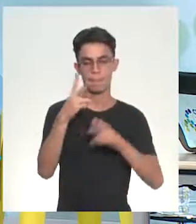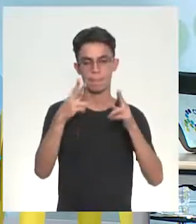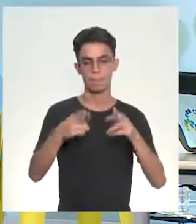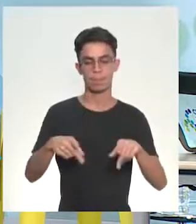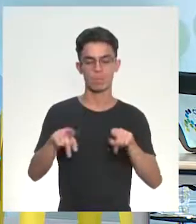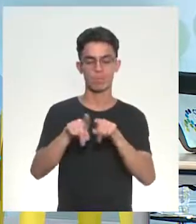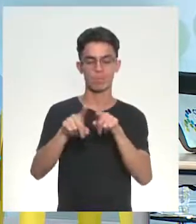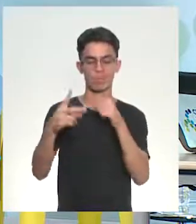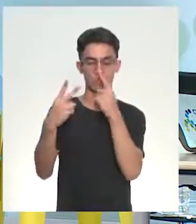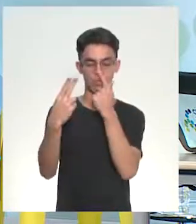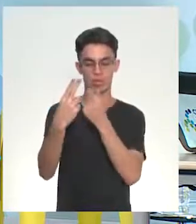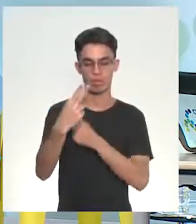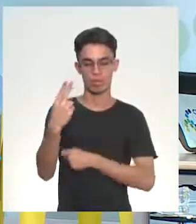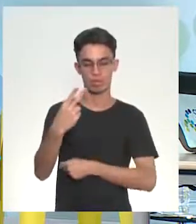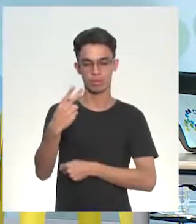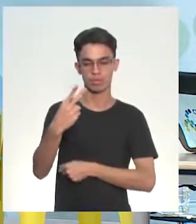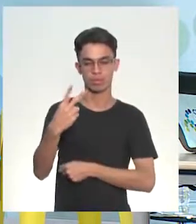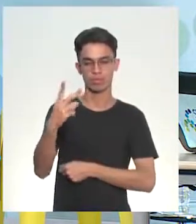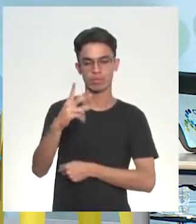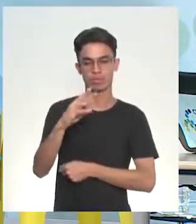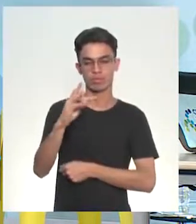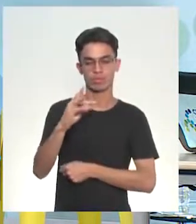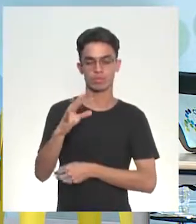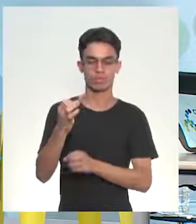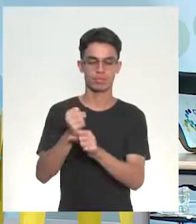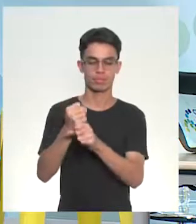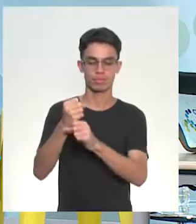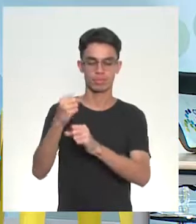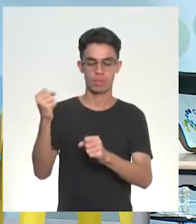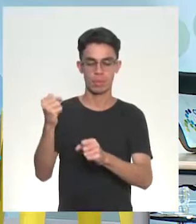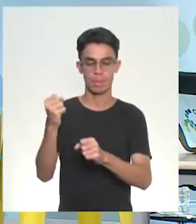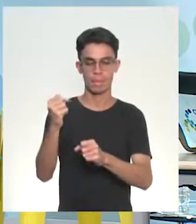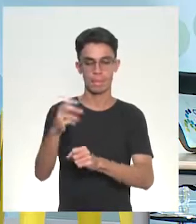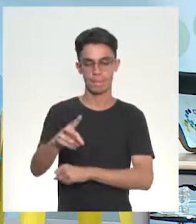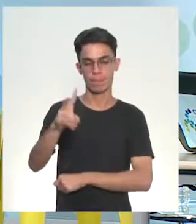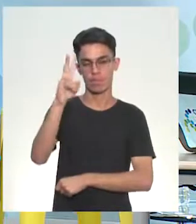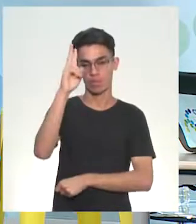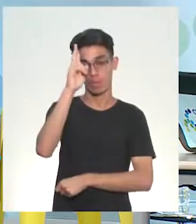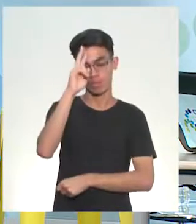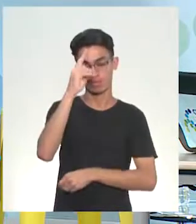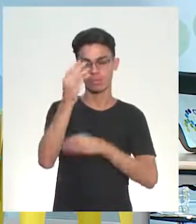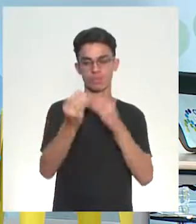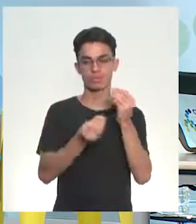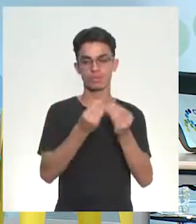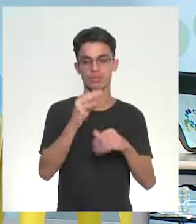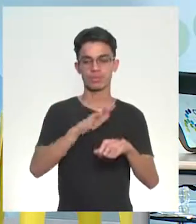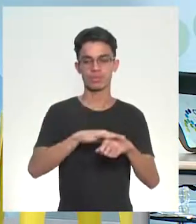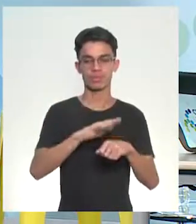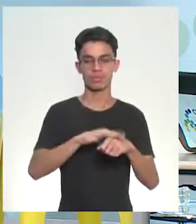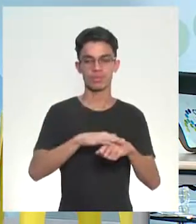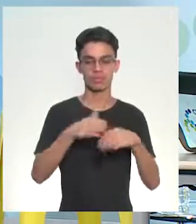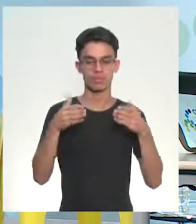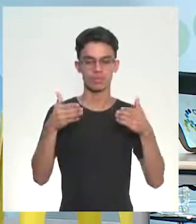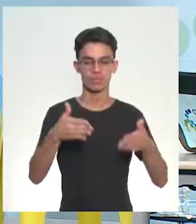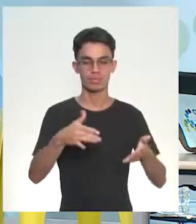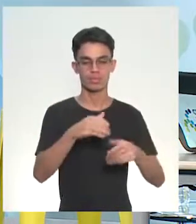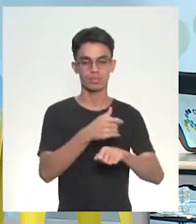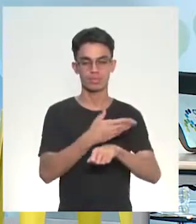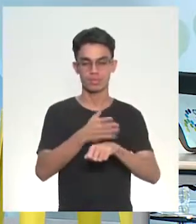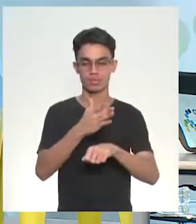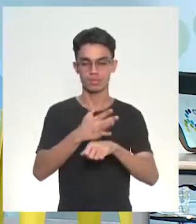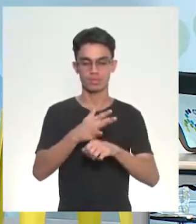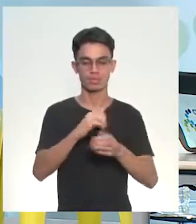também, outras unidades de medida. Lembrou como é que faz? Vamos praticar? Muito bem. Então,